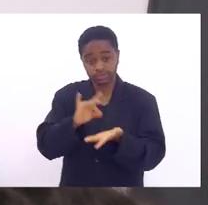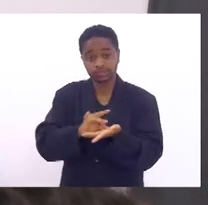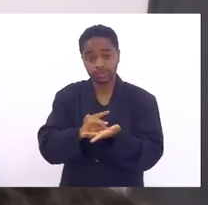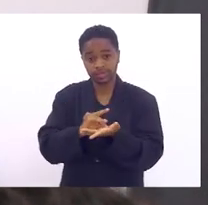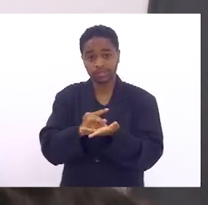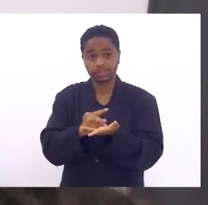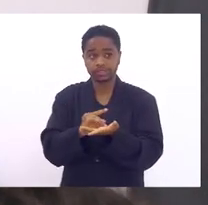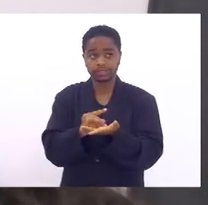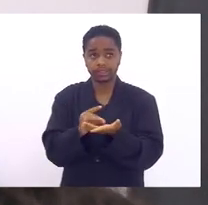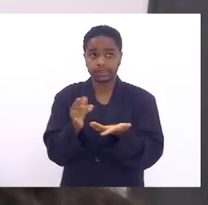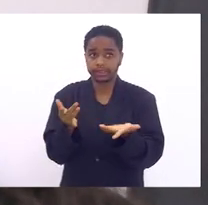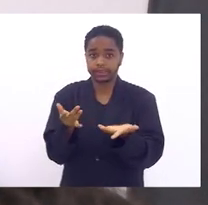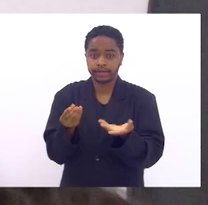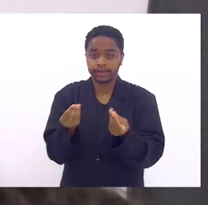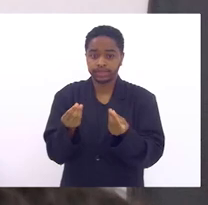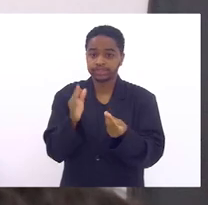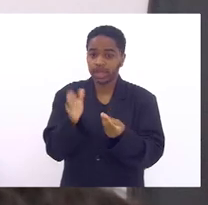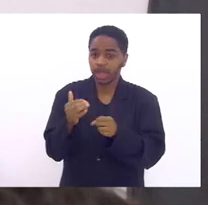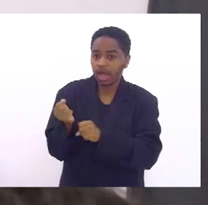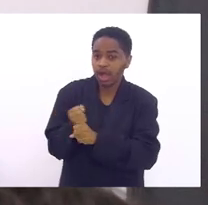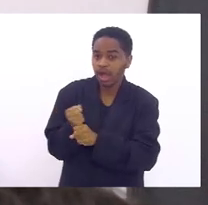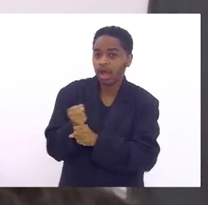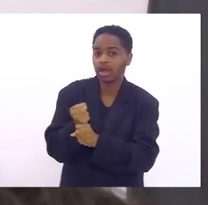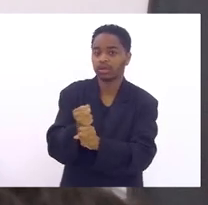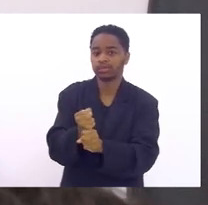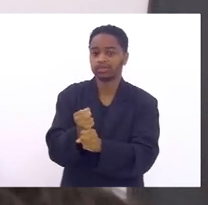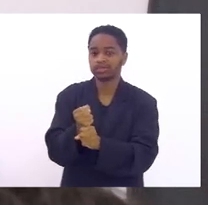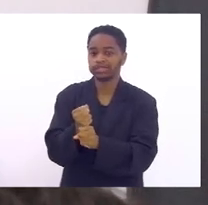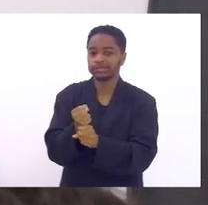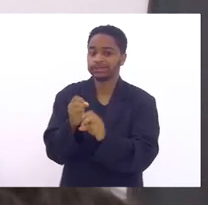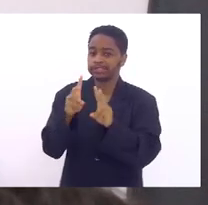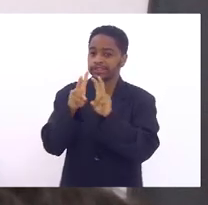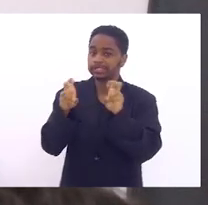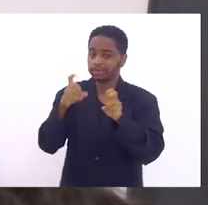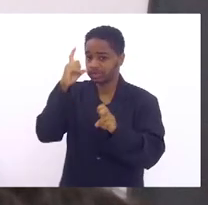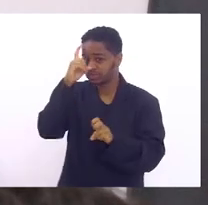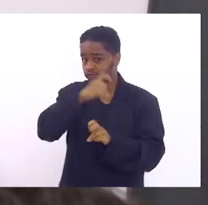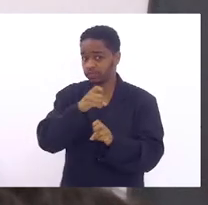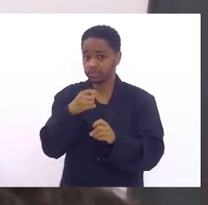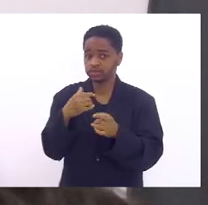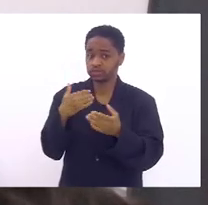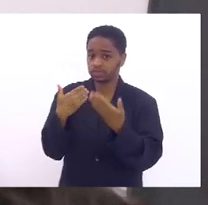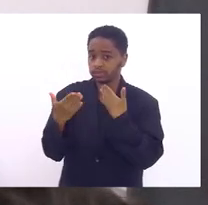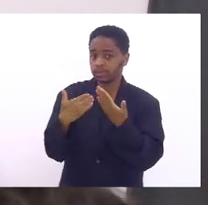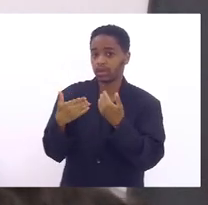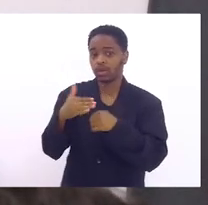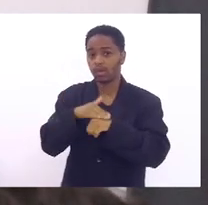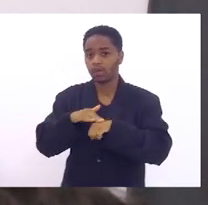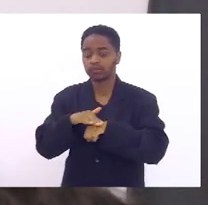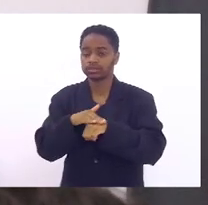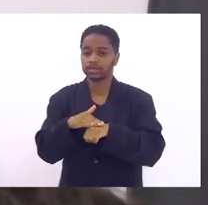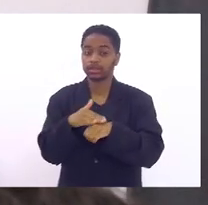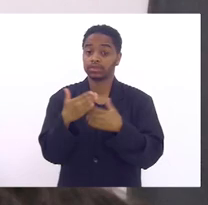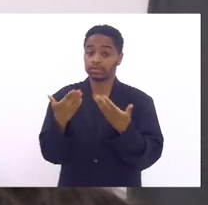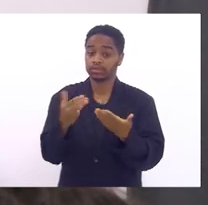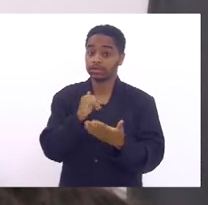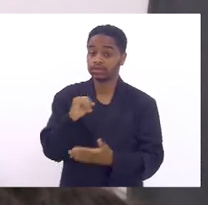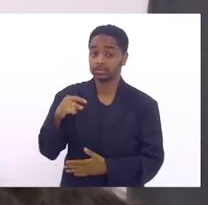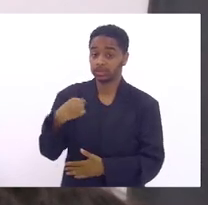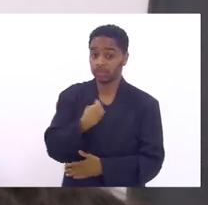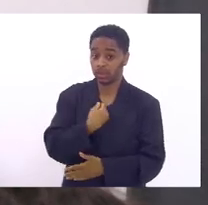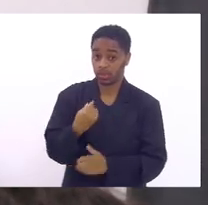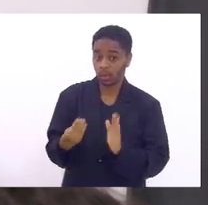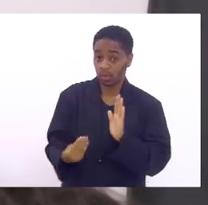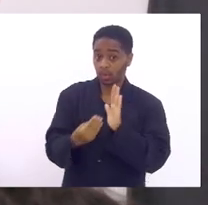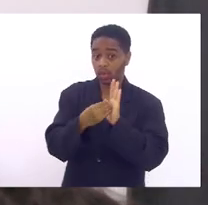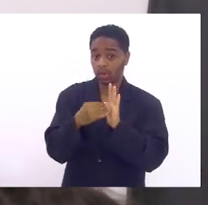eh eh já há muitos anos é um tema muito complexo de se falar de se tratar e quando a gente traz isso aqui